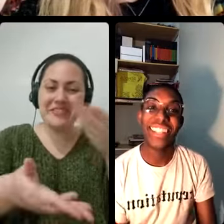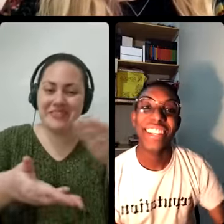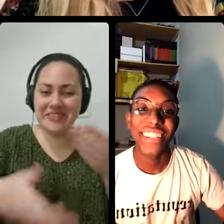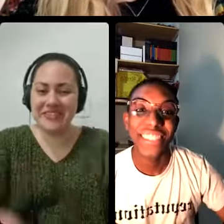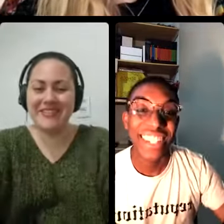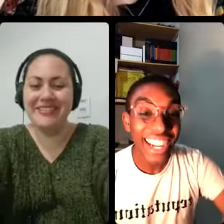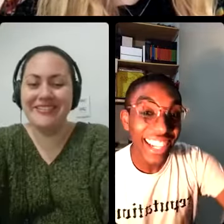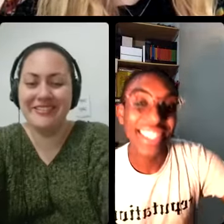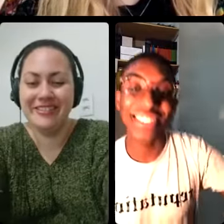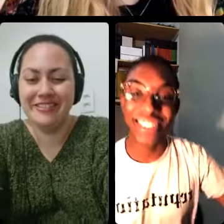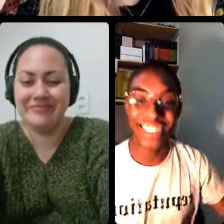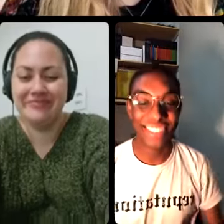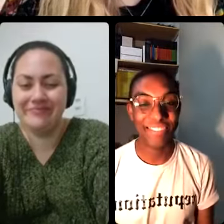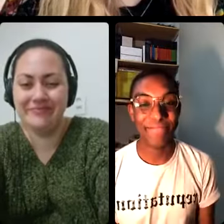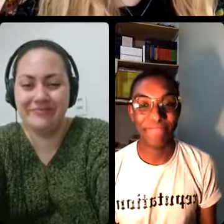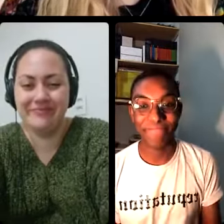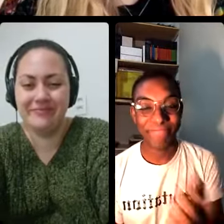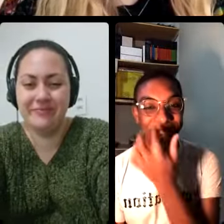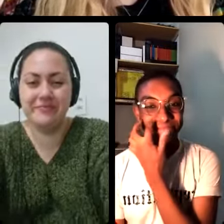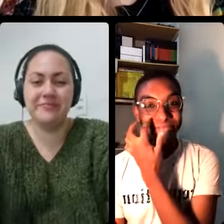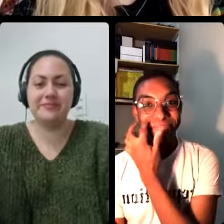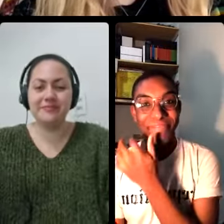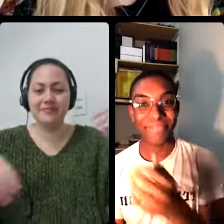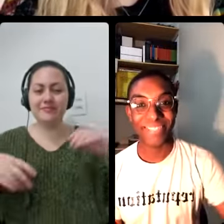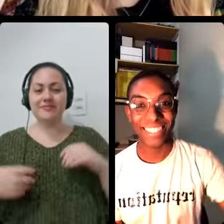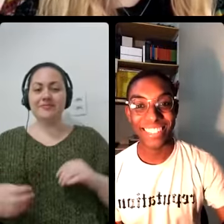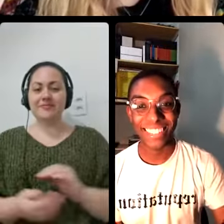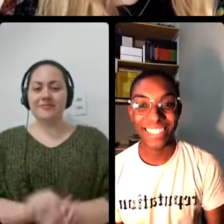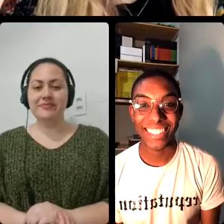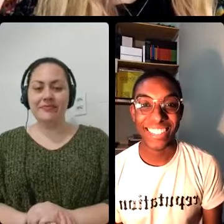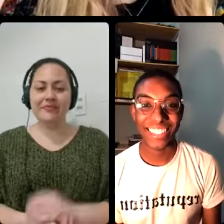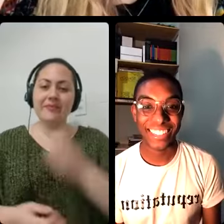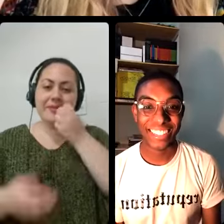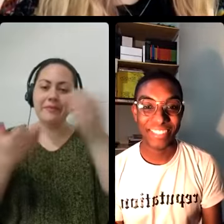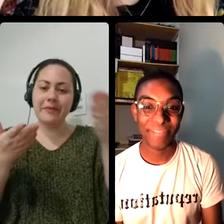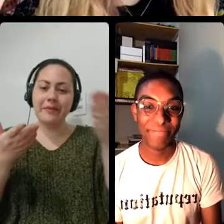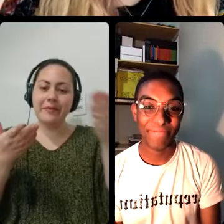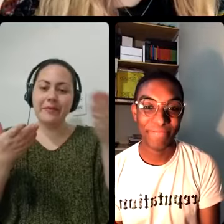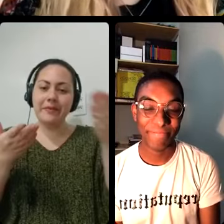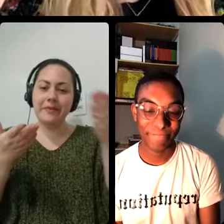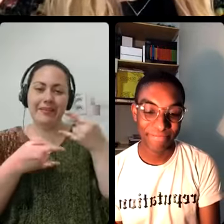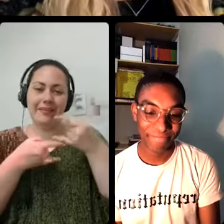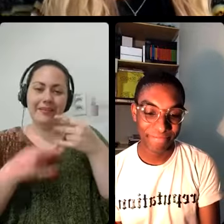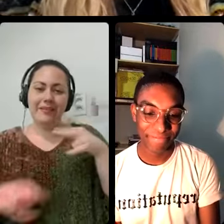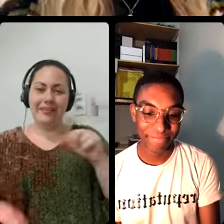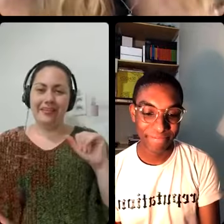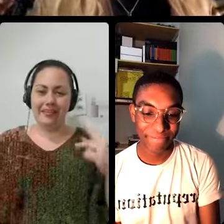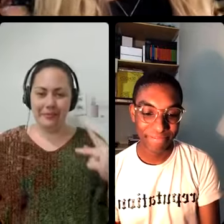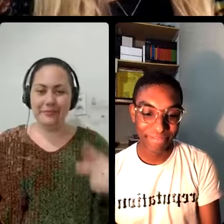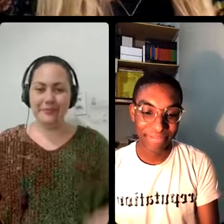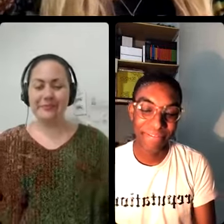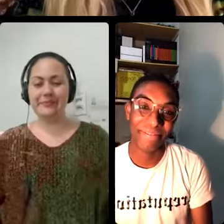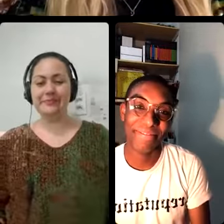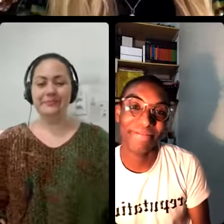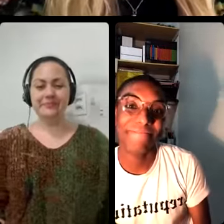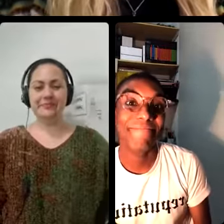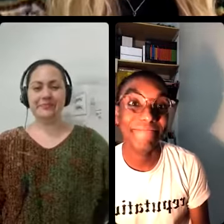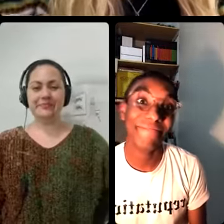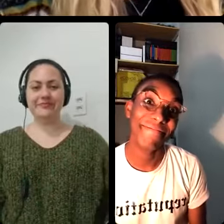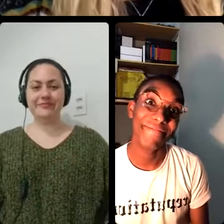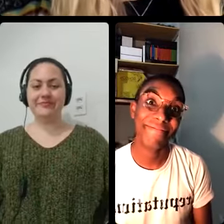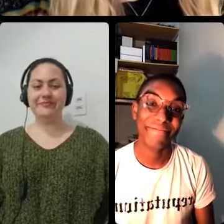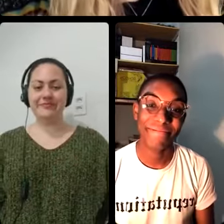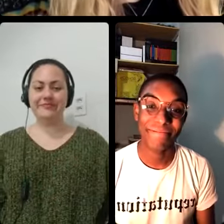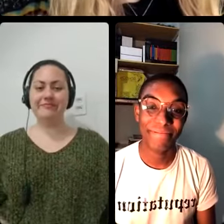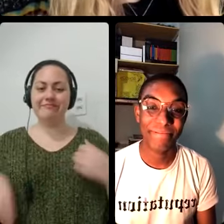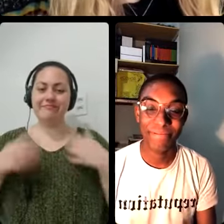então, Obrigado. ao Espaço do NAP. Deixa eu novamente apresentar a Vanise, que